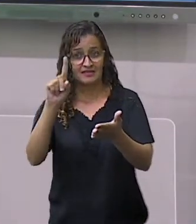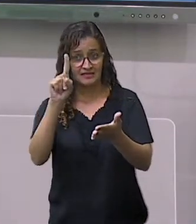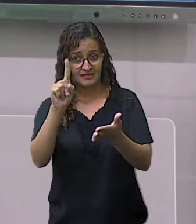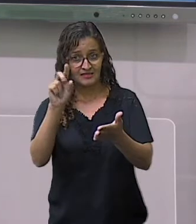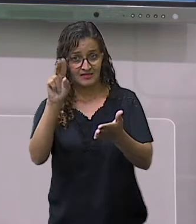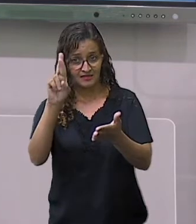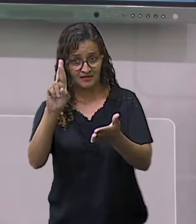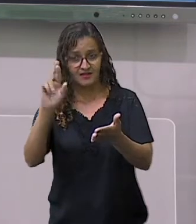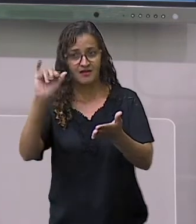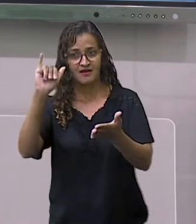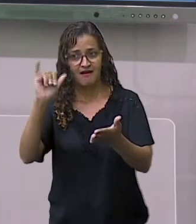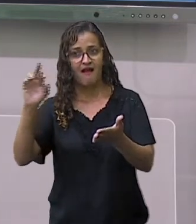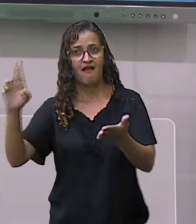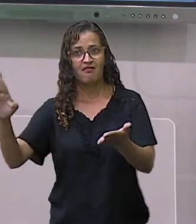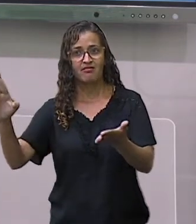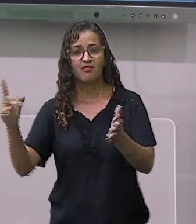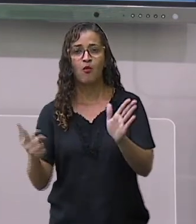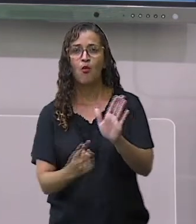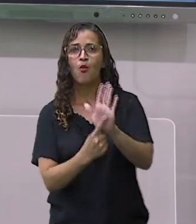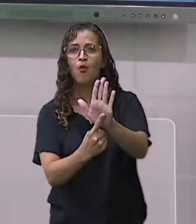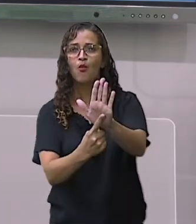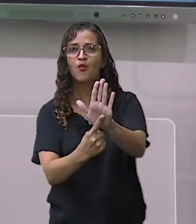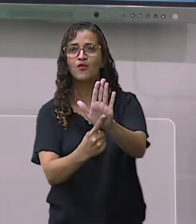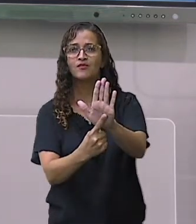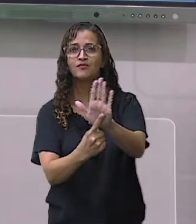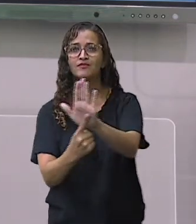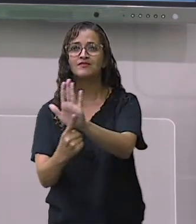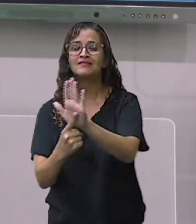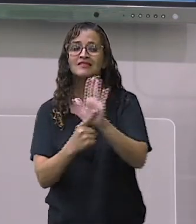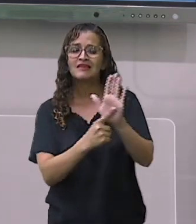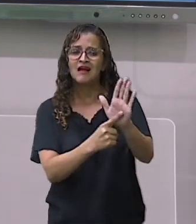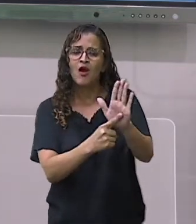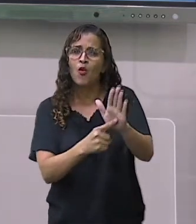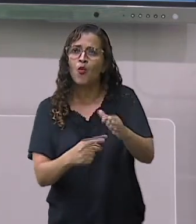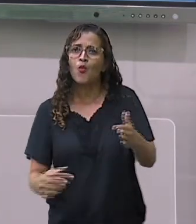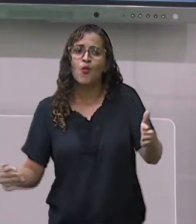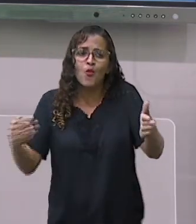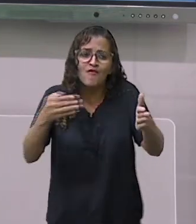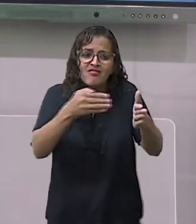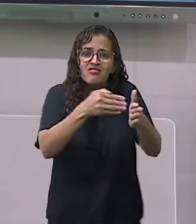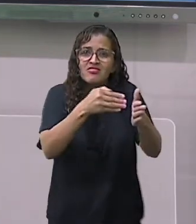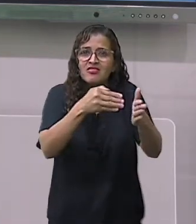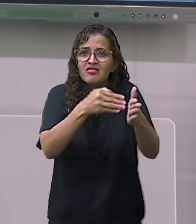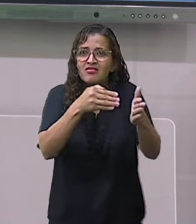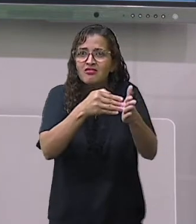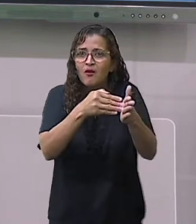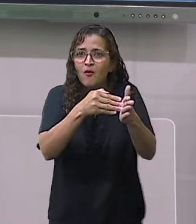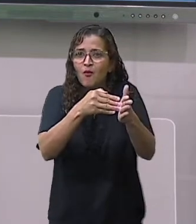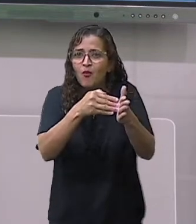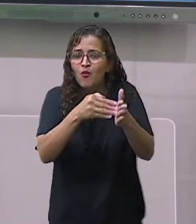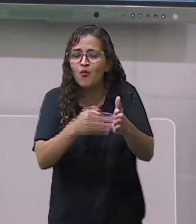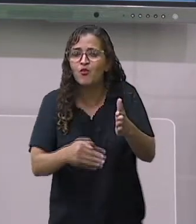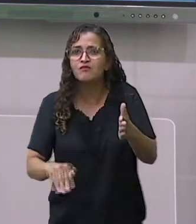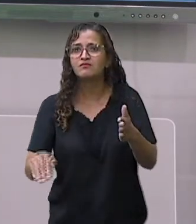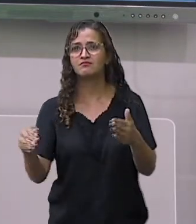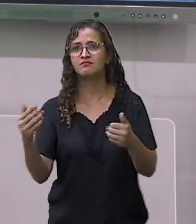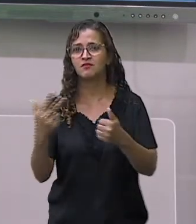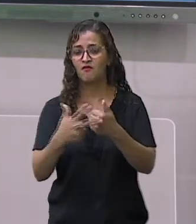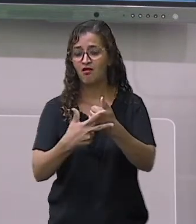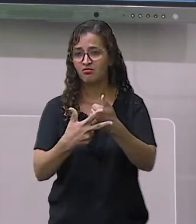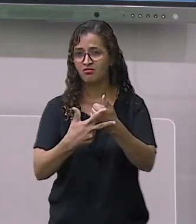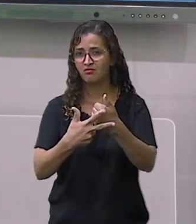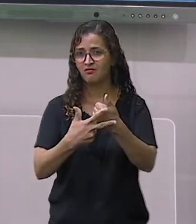I-R. Apresenta a definição do verbete. Então, eu quero saber o que